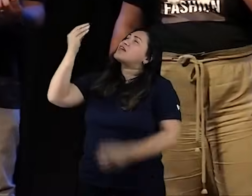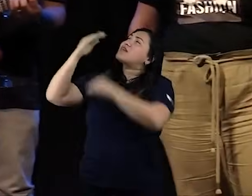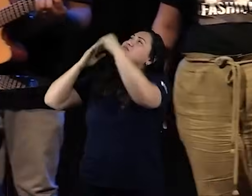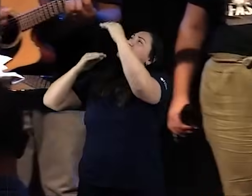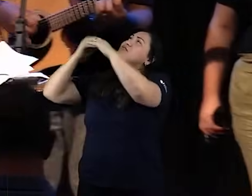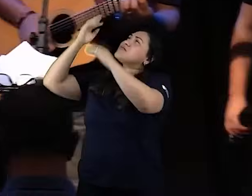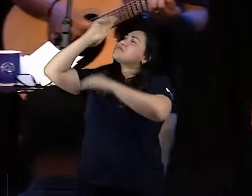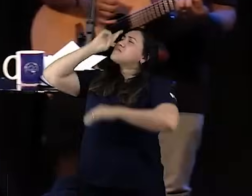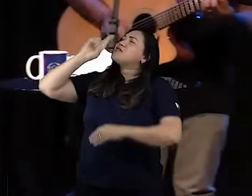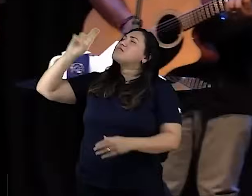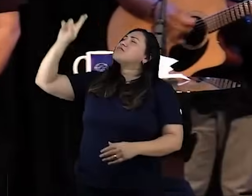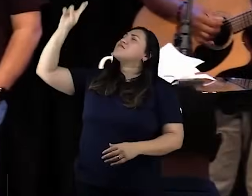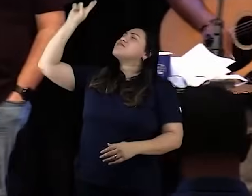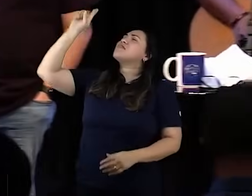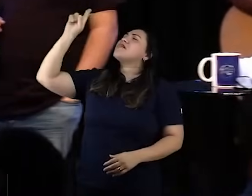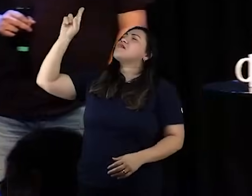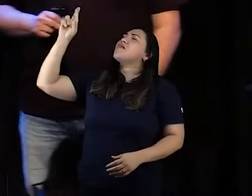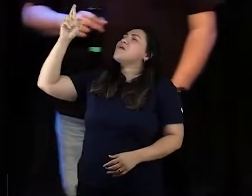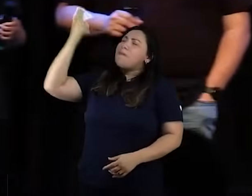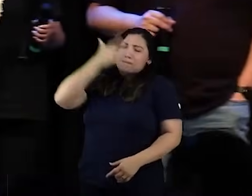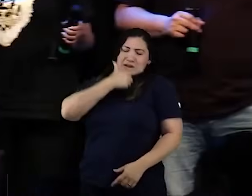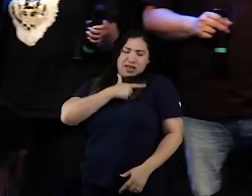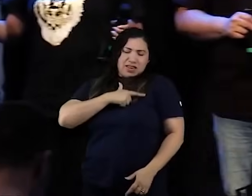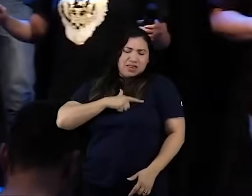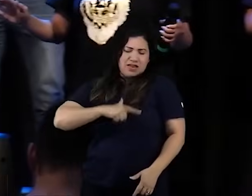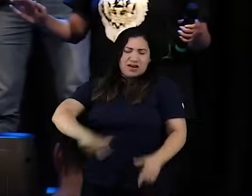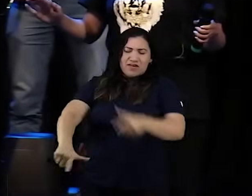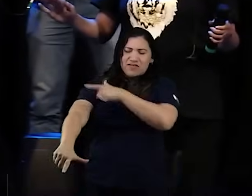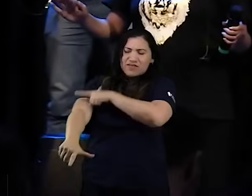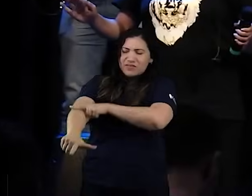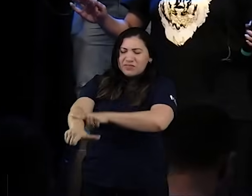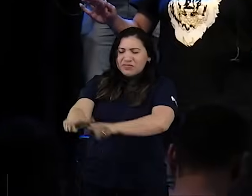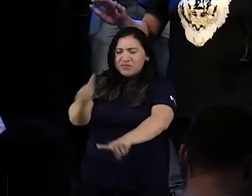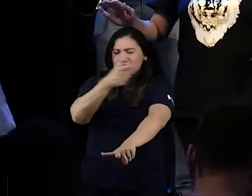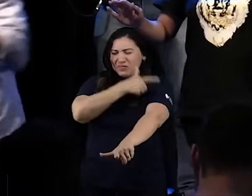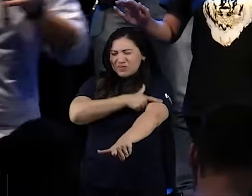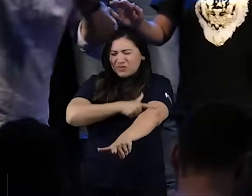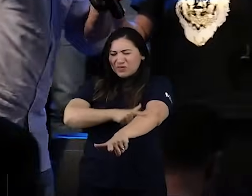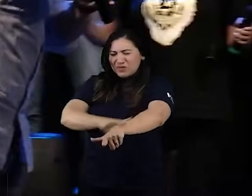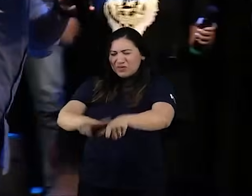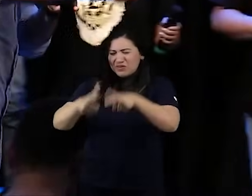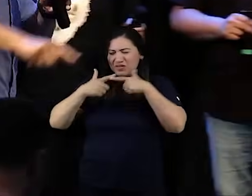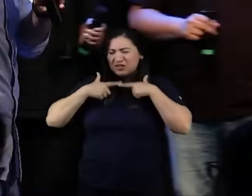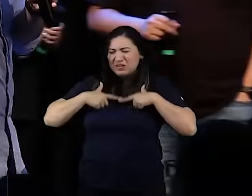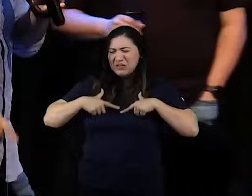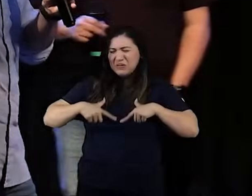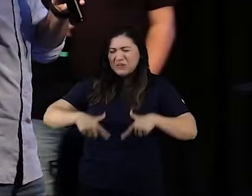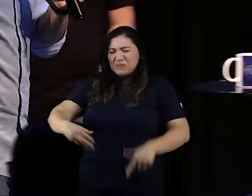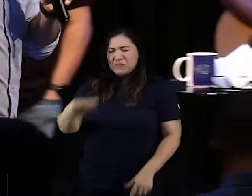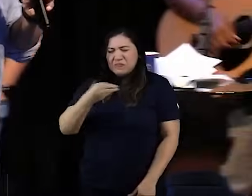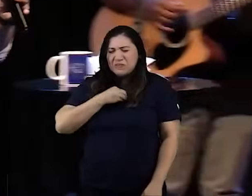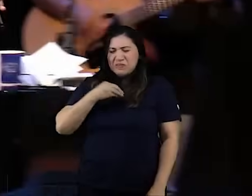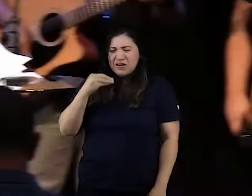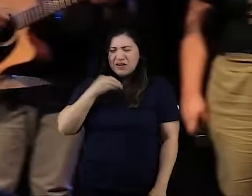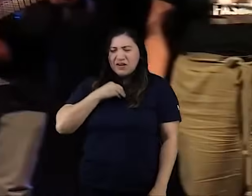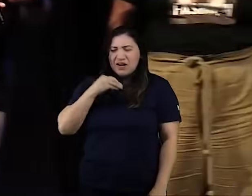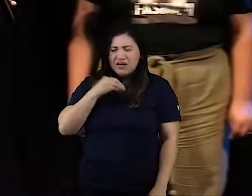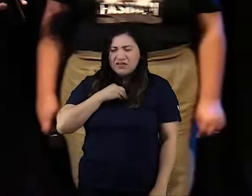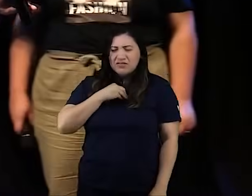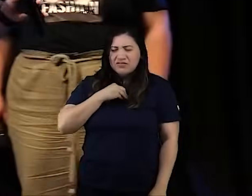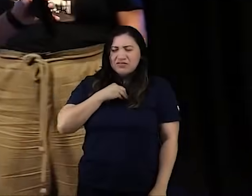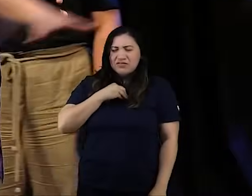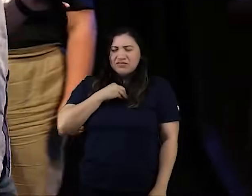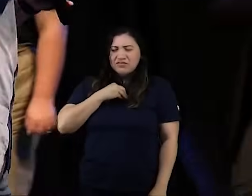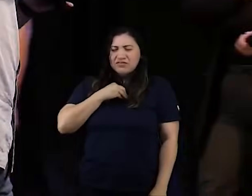entrega me lava e me purifica de todos os meus pecados me